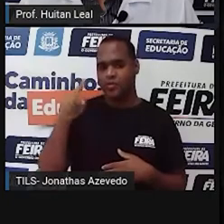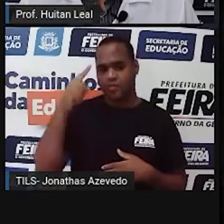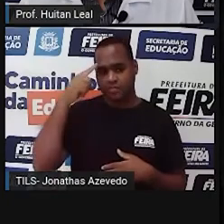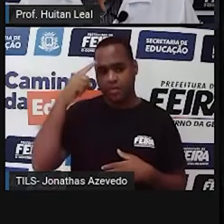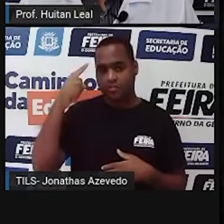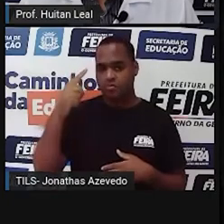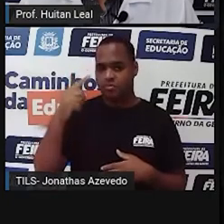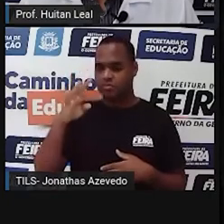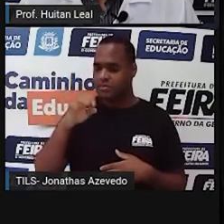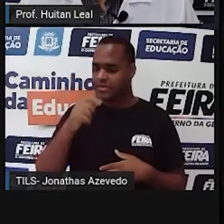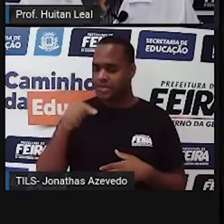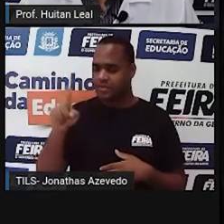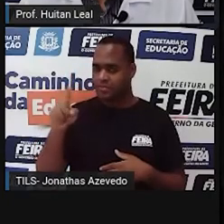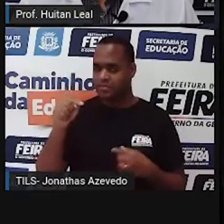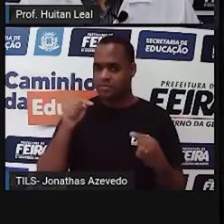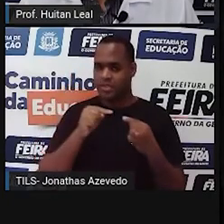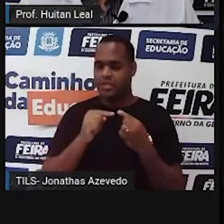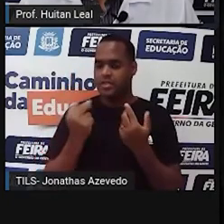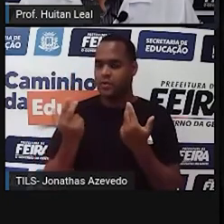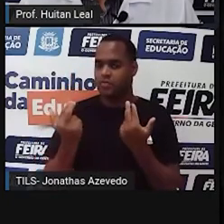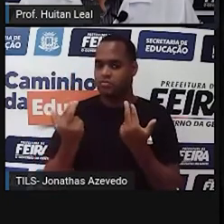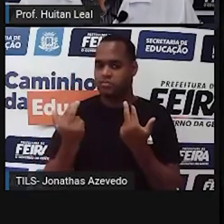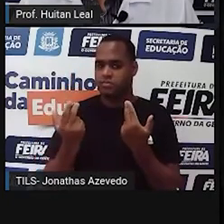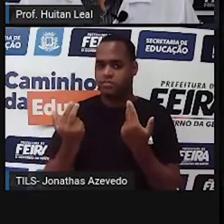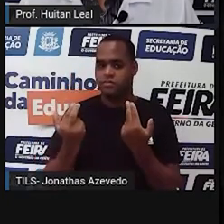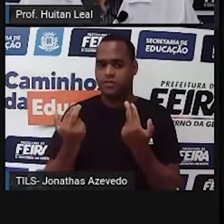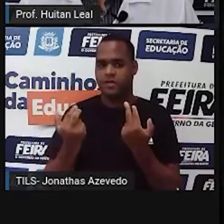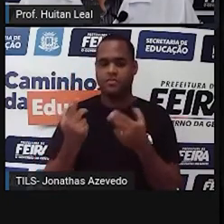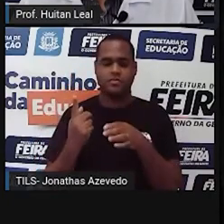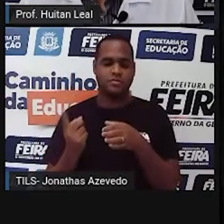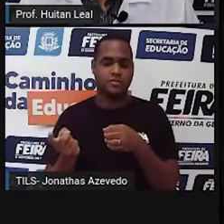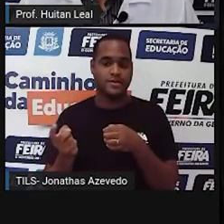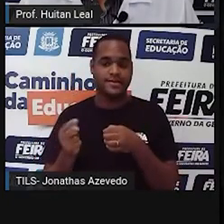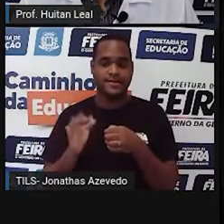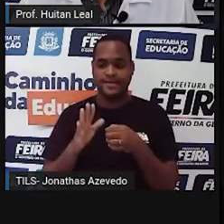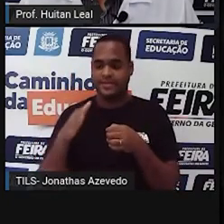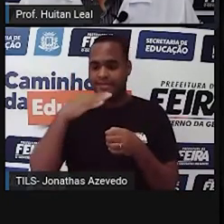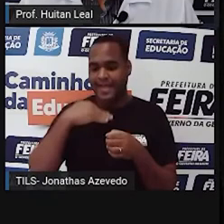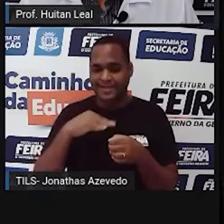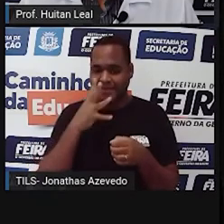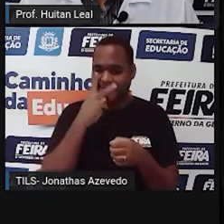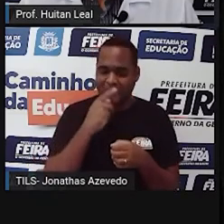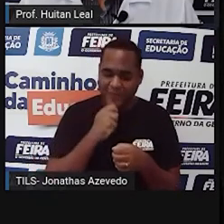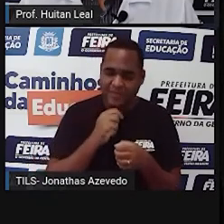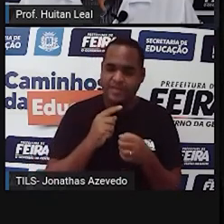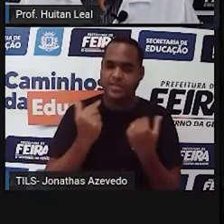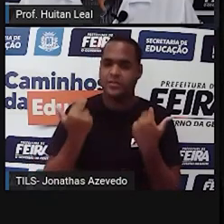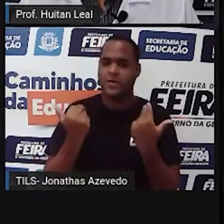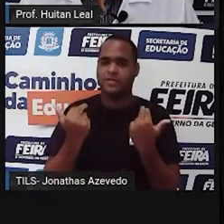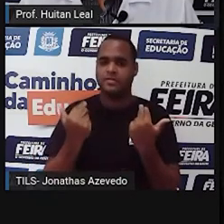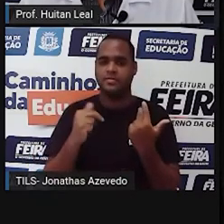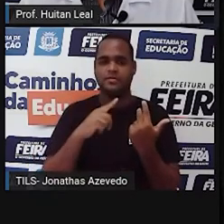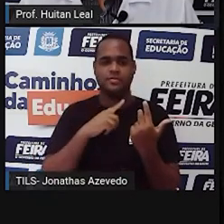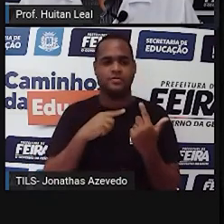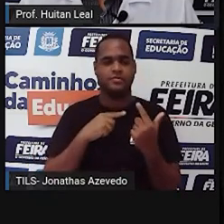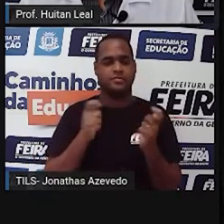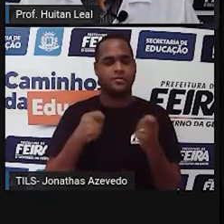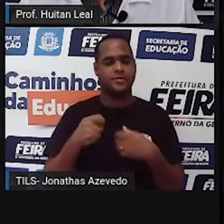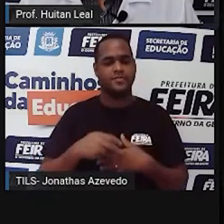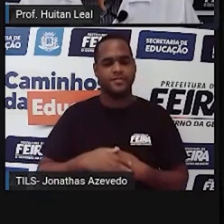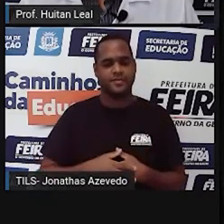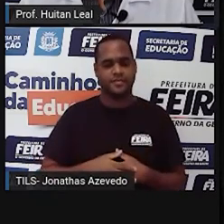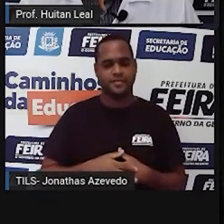caso aqui, igualdade, não é? Tão tarde, o tão da ideia de intensidade, tão tarde quanto o